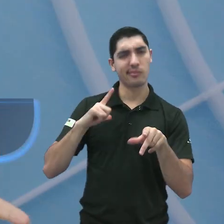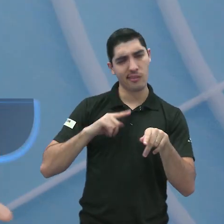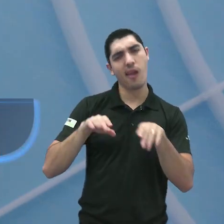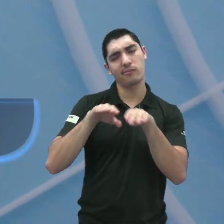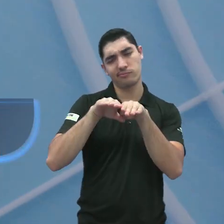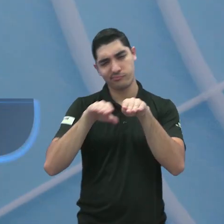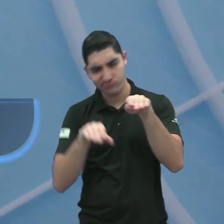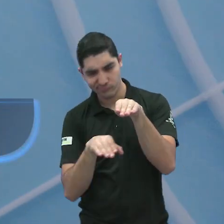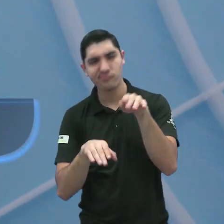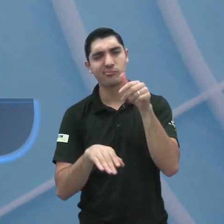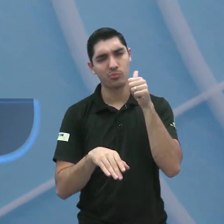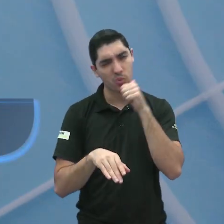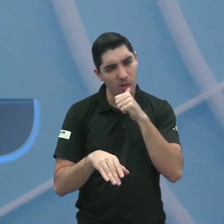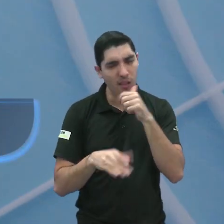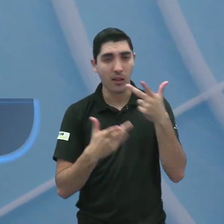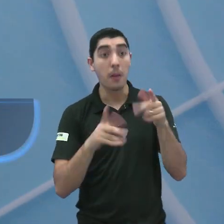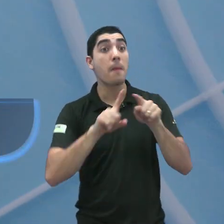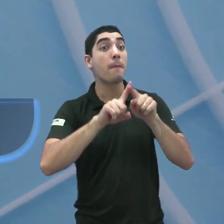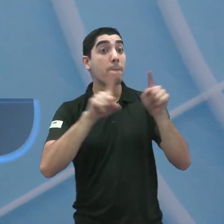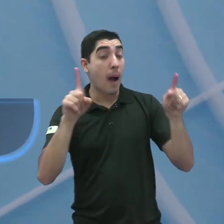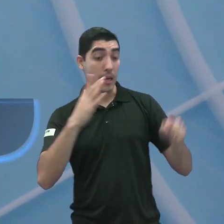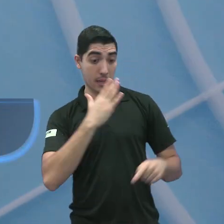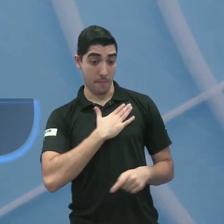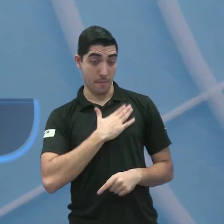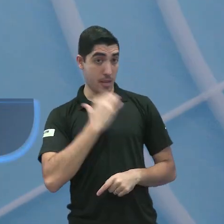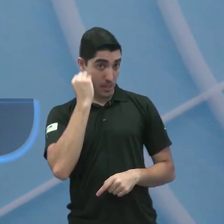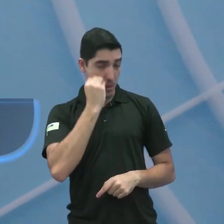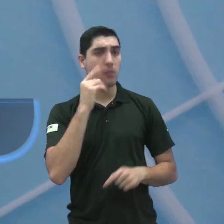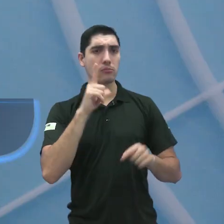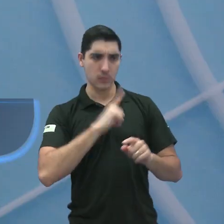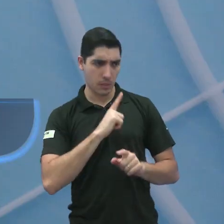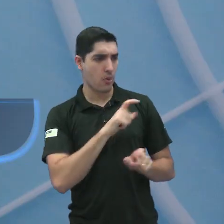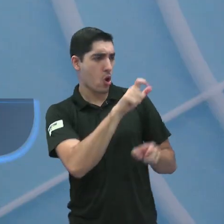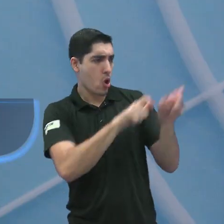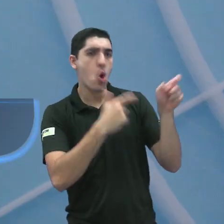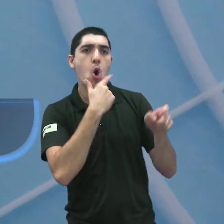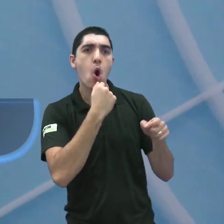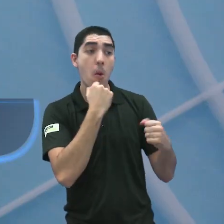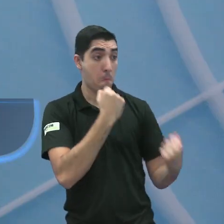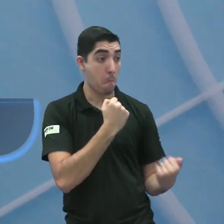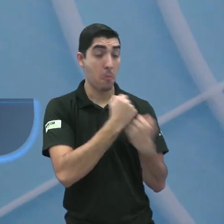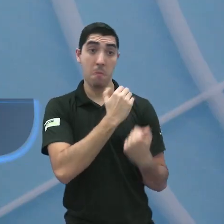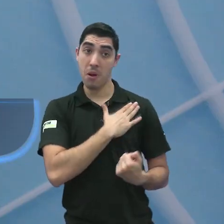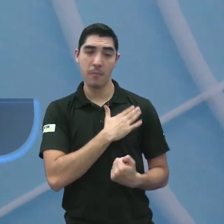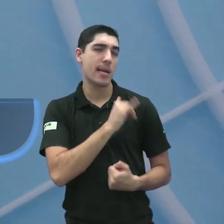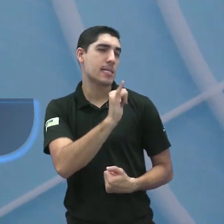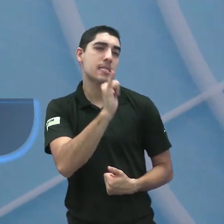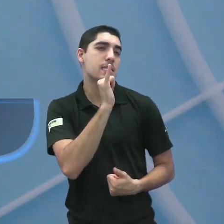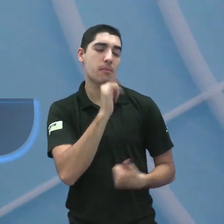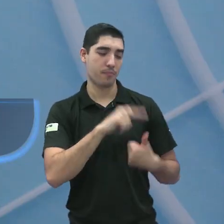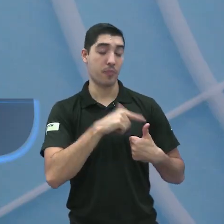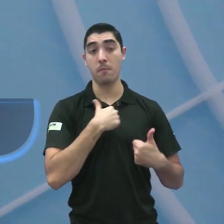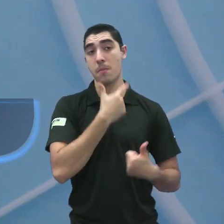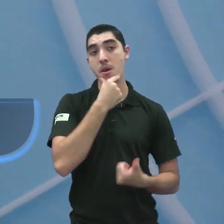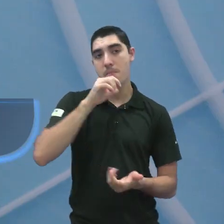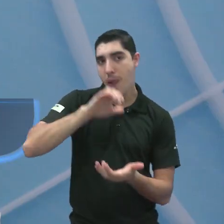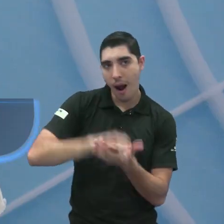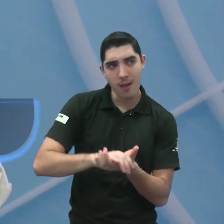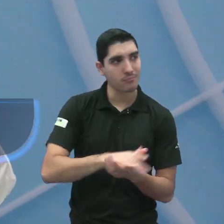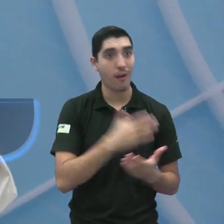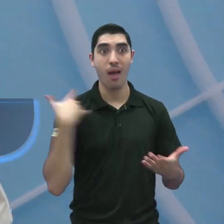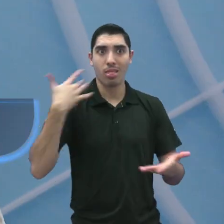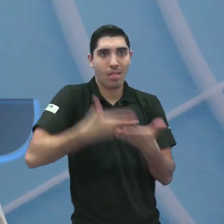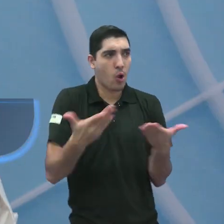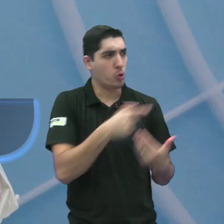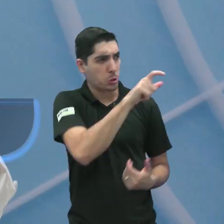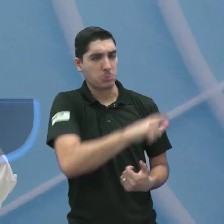tive na minha carreira homens que me apoiaram, né? E tenho até hoje, inclusive meu esposo é um grande apoiador, então eles